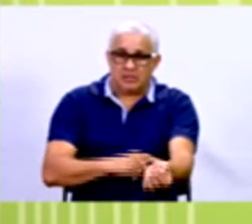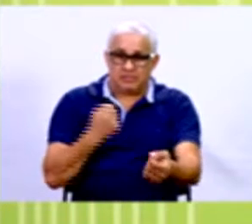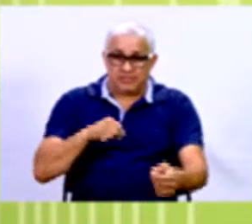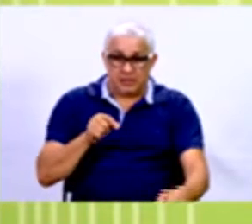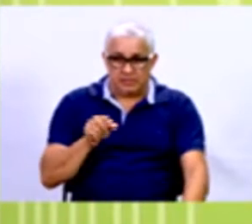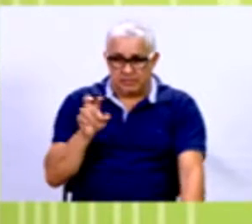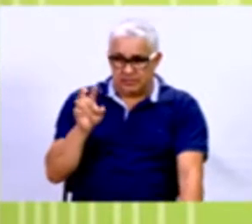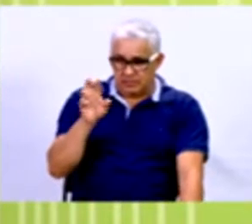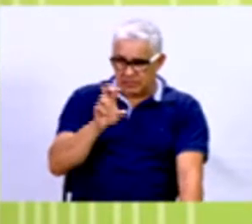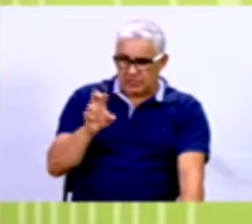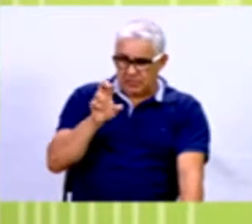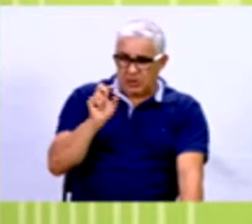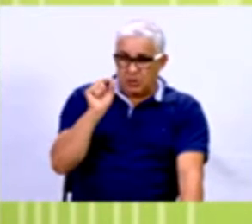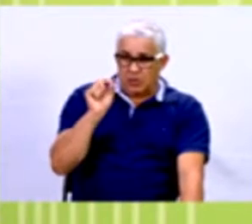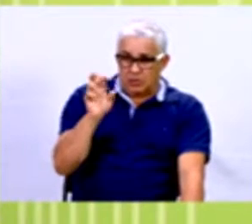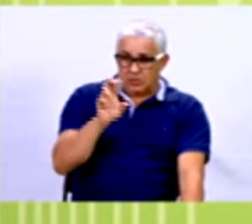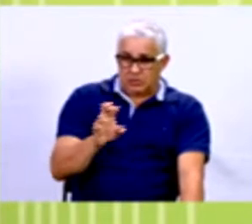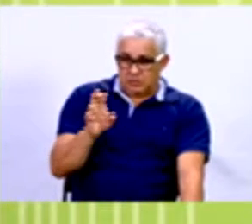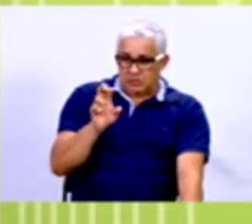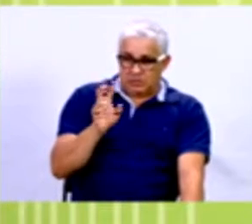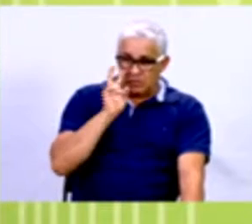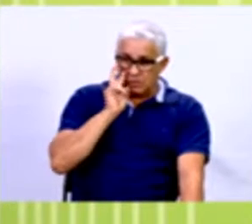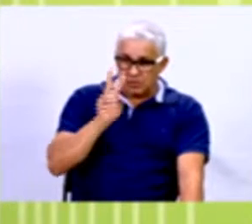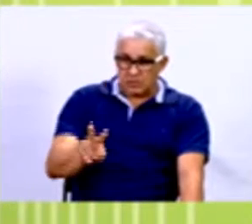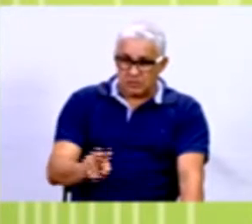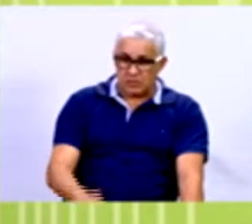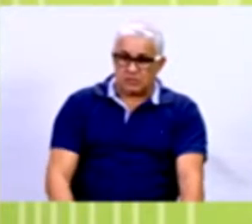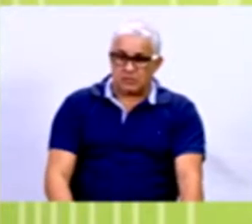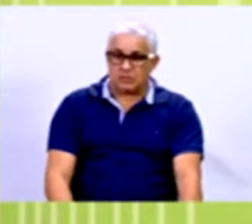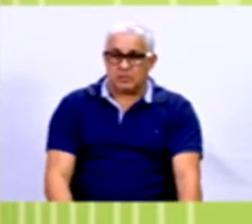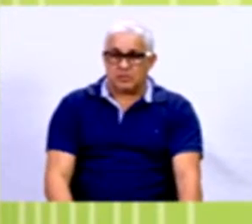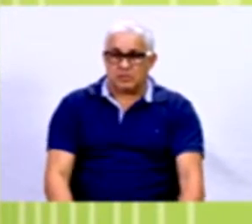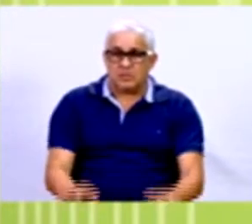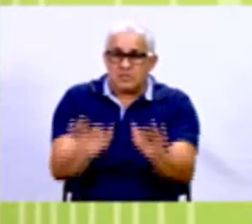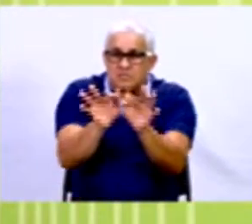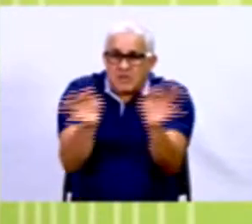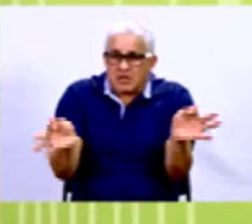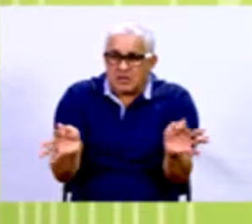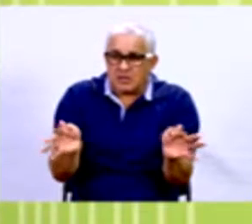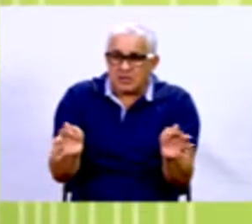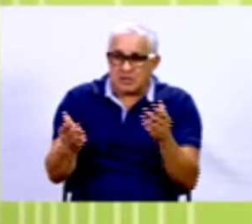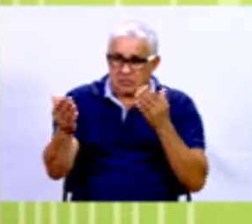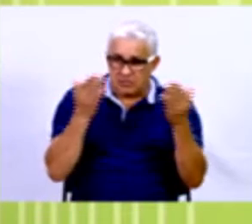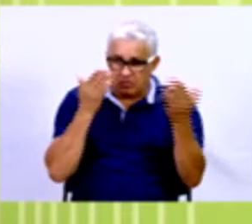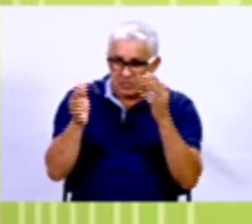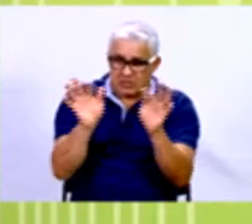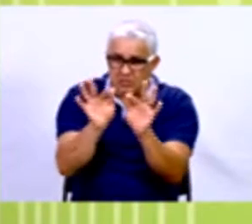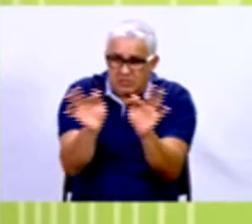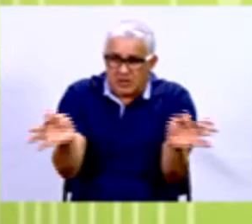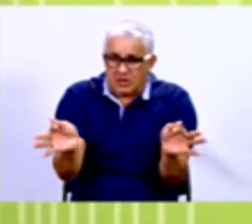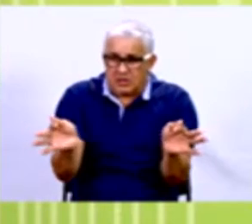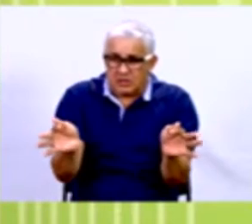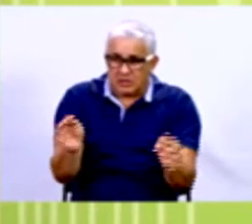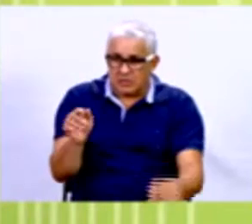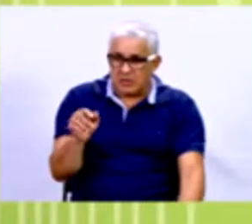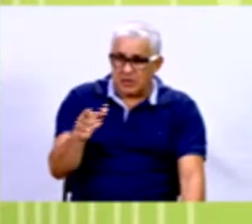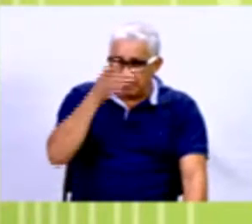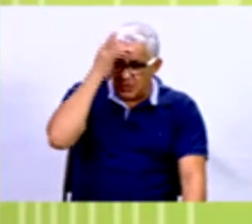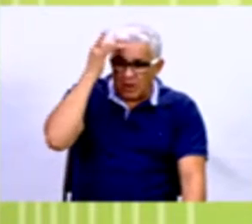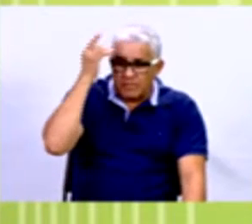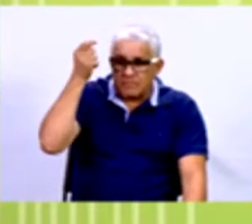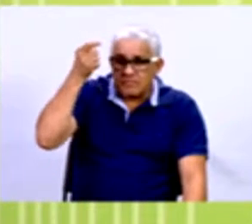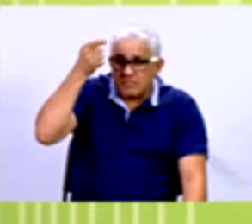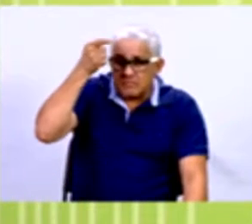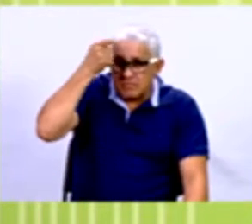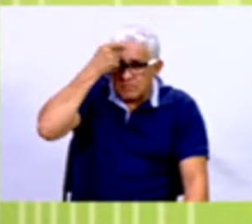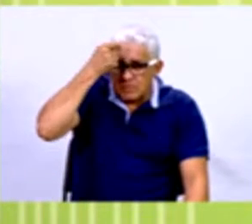observar algumas coisas bem interessantes, né, que é chamada avaliação primária. No que consiste essa avaliação primária? Você observar se a pessoa está consciente, você